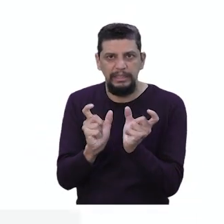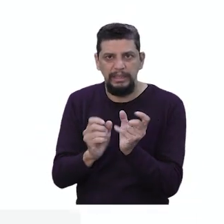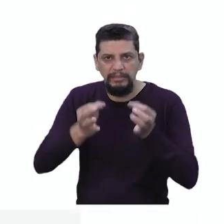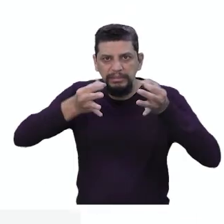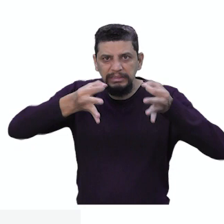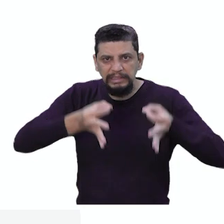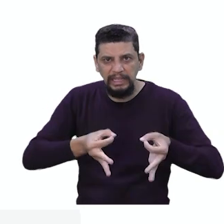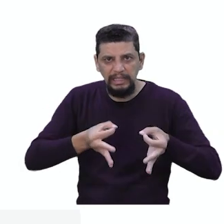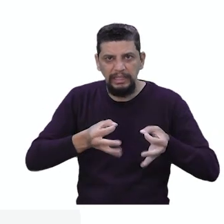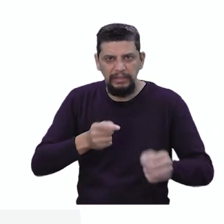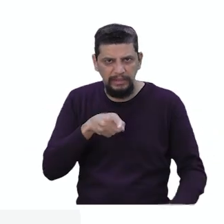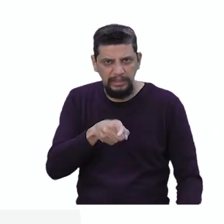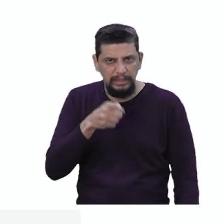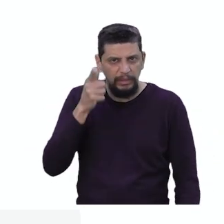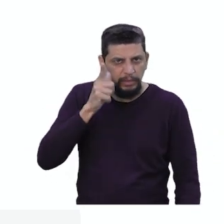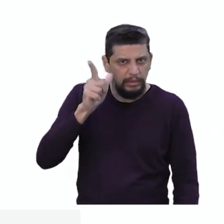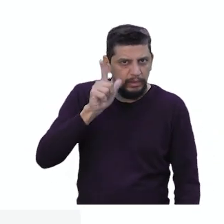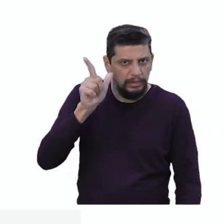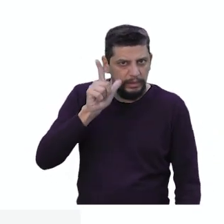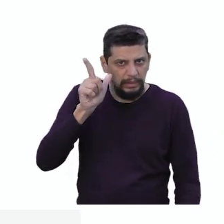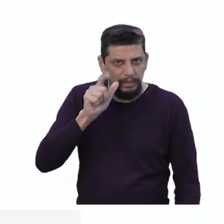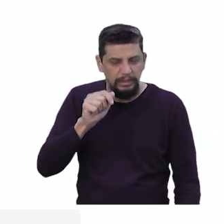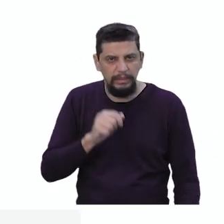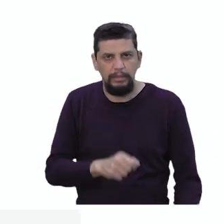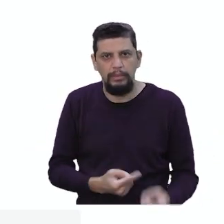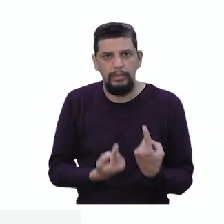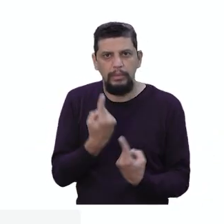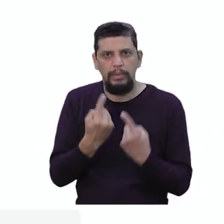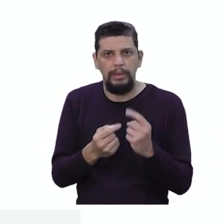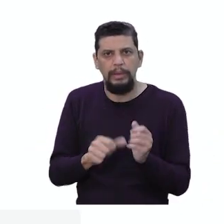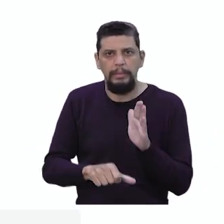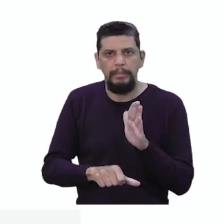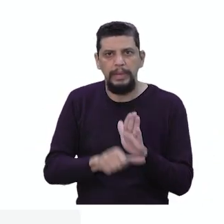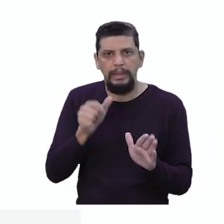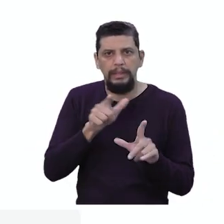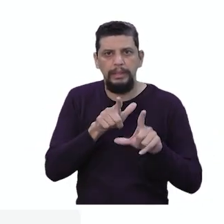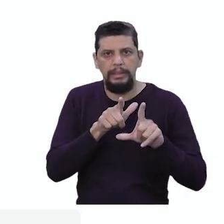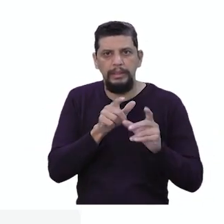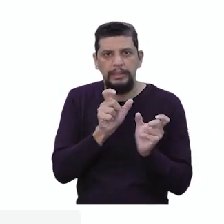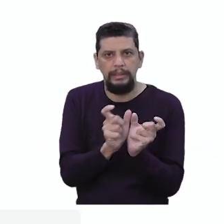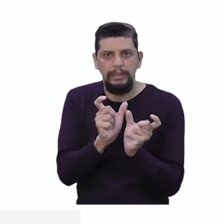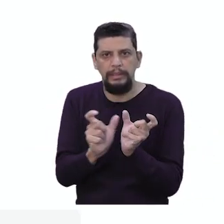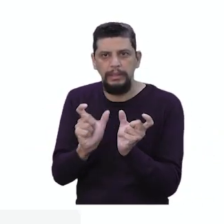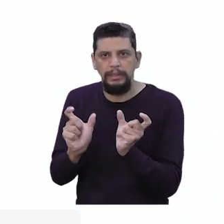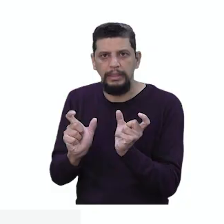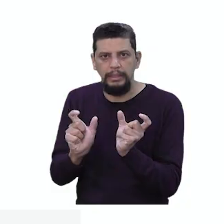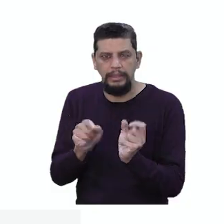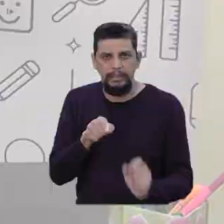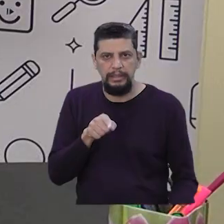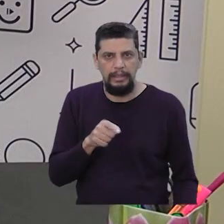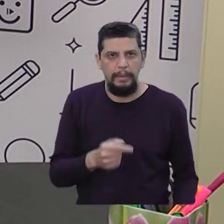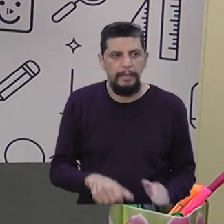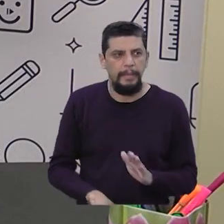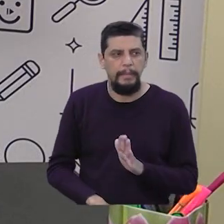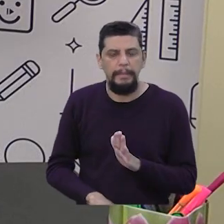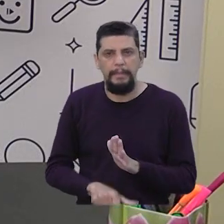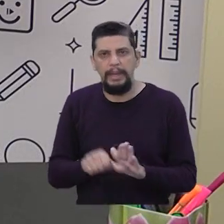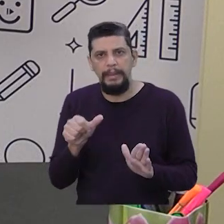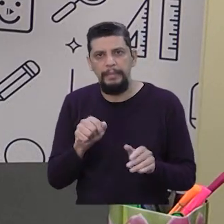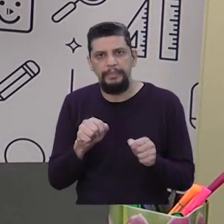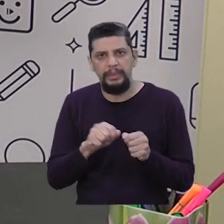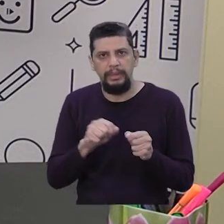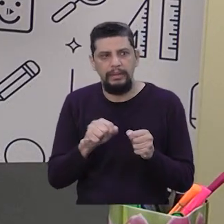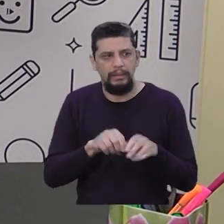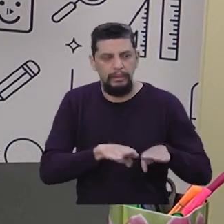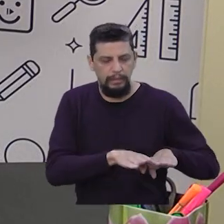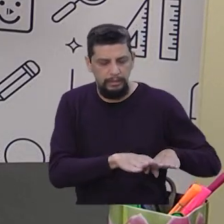misturadinhas? Vocês conseguiram localizar? Qual é a primeira sílaba de baobá? Primeiro vamos fazer